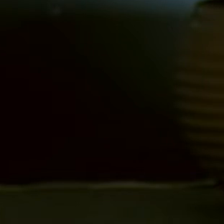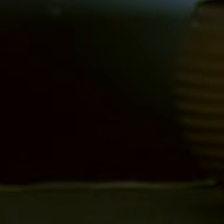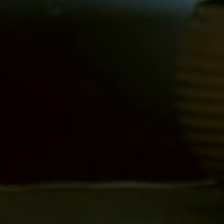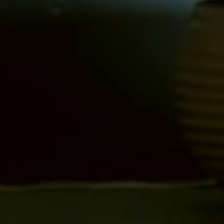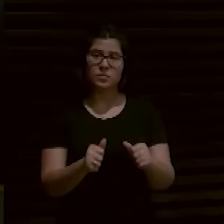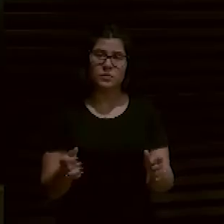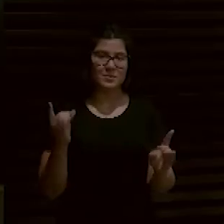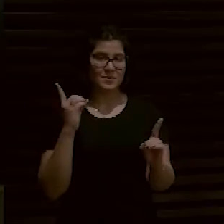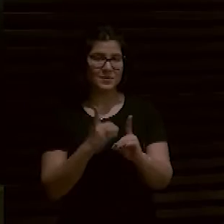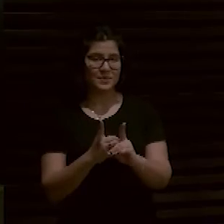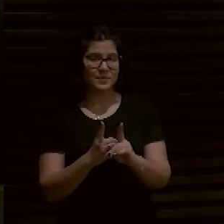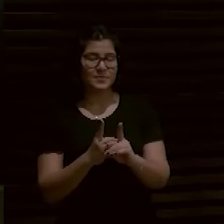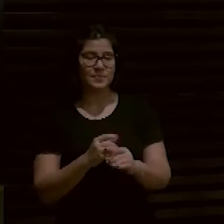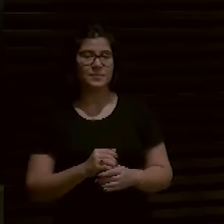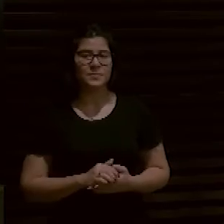acharam?